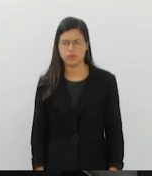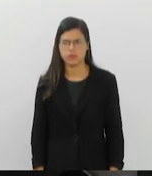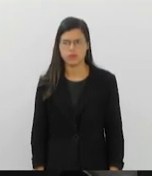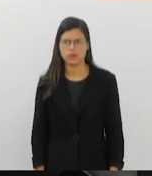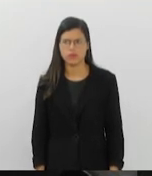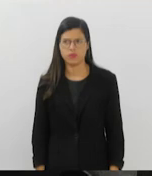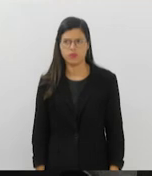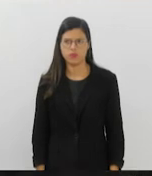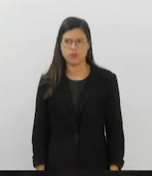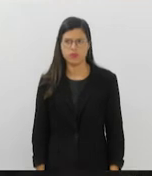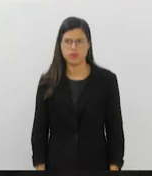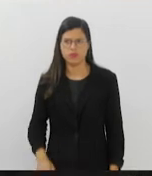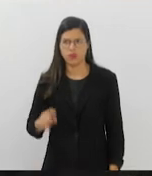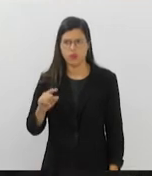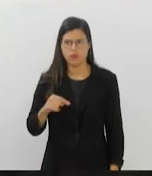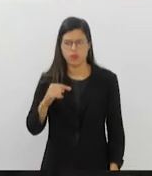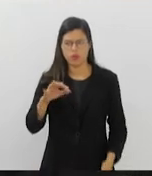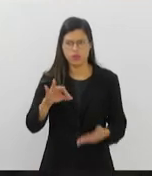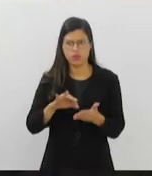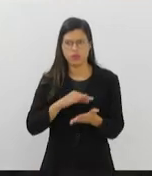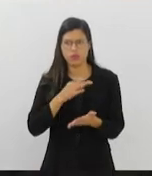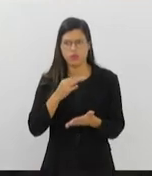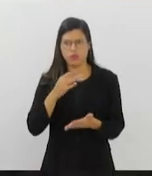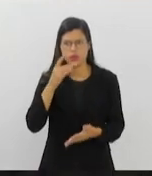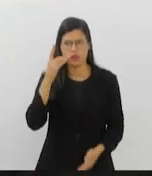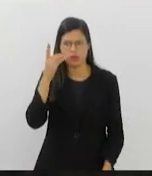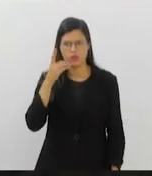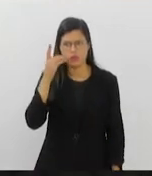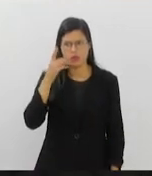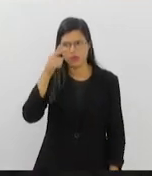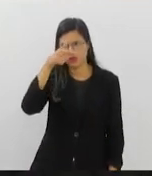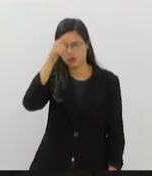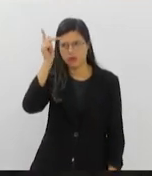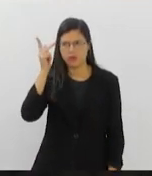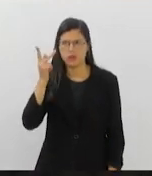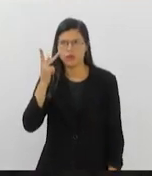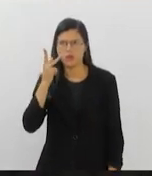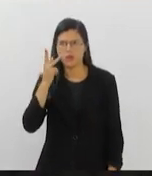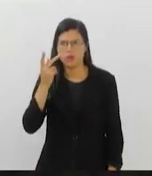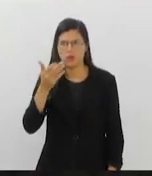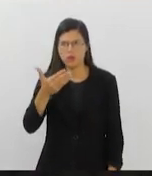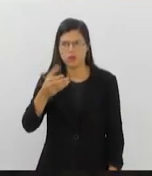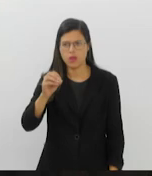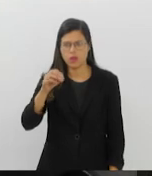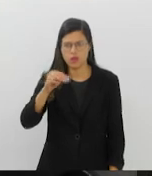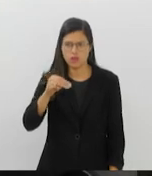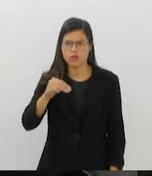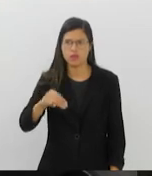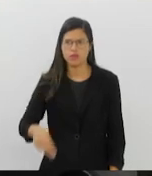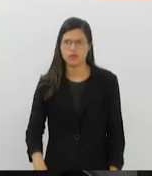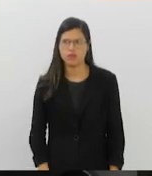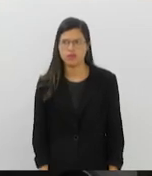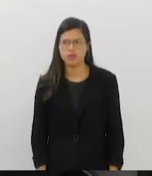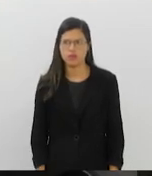presidente próximo orador inscrito é o Nobre Deputado luí Paulo que dispõe de 10 minutos